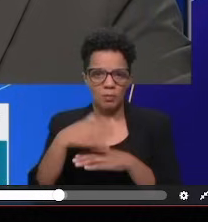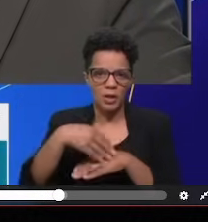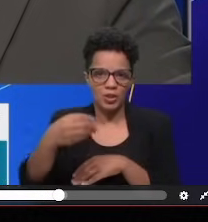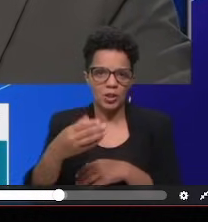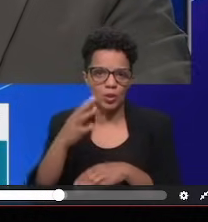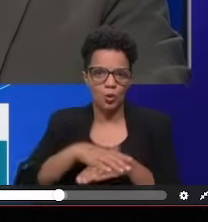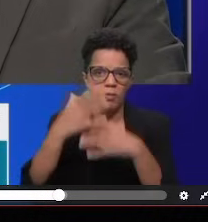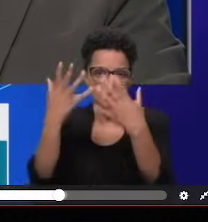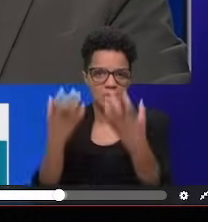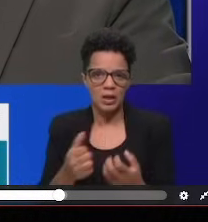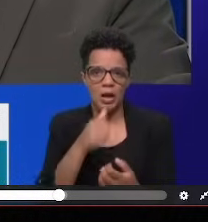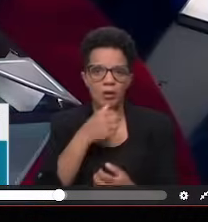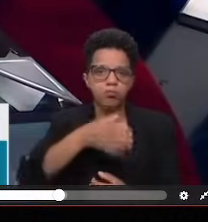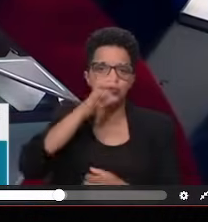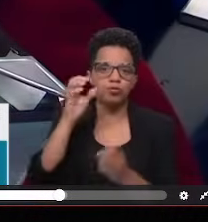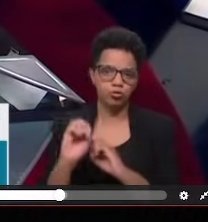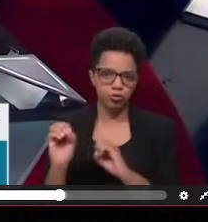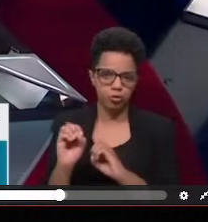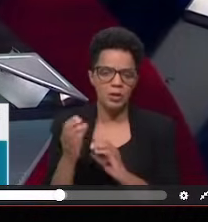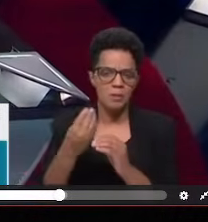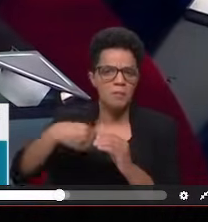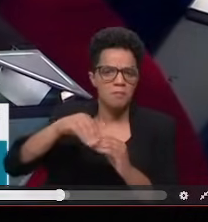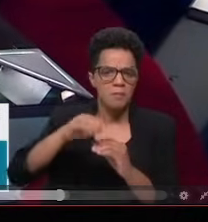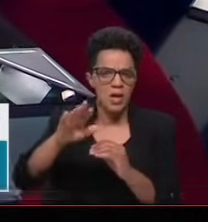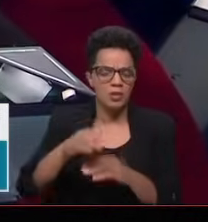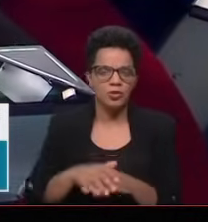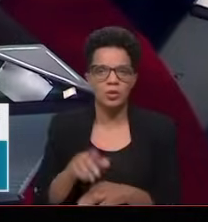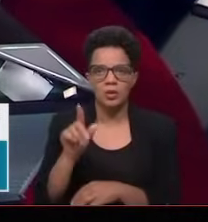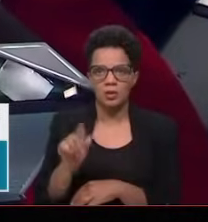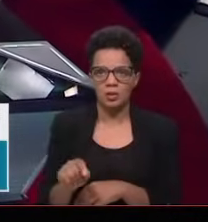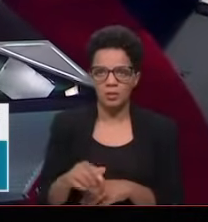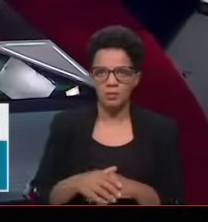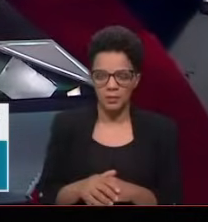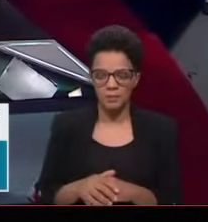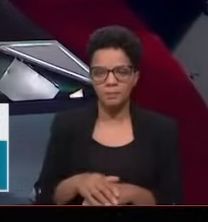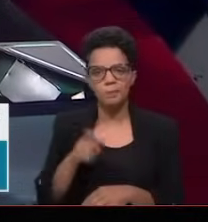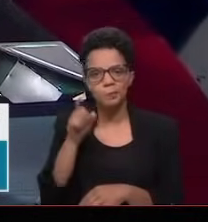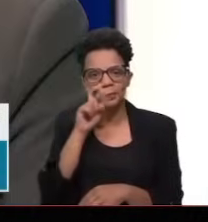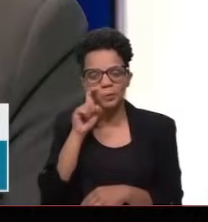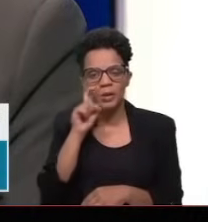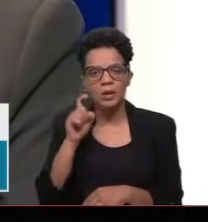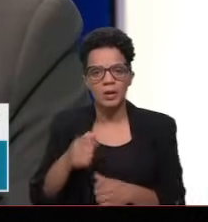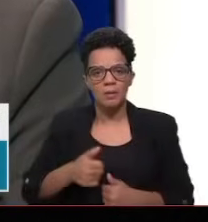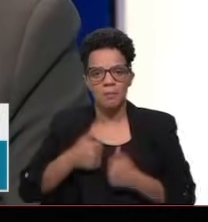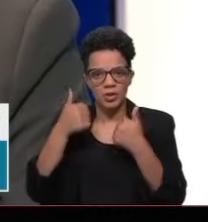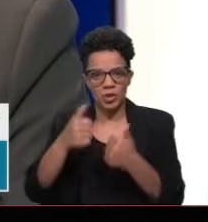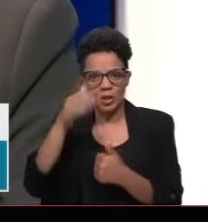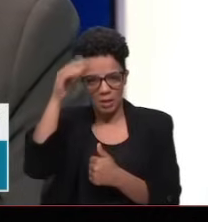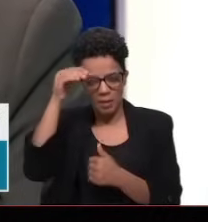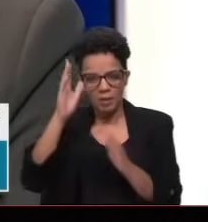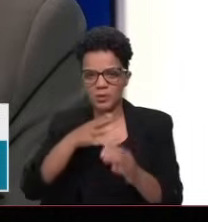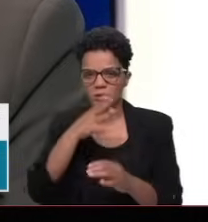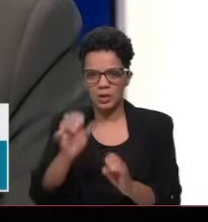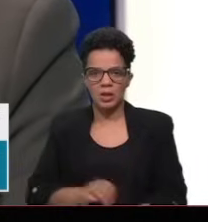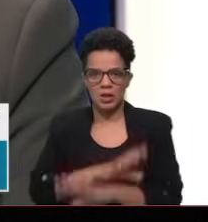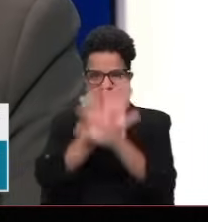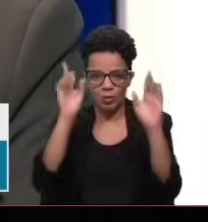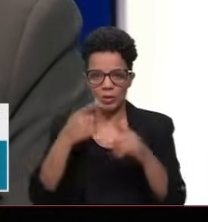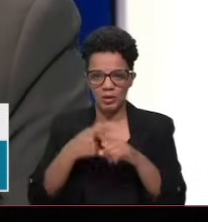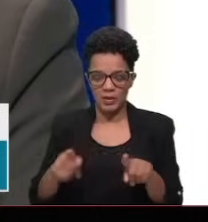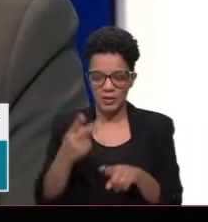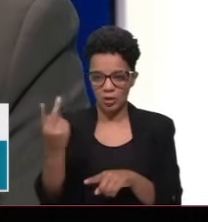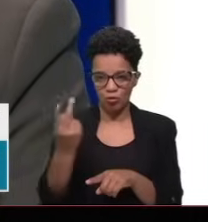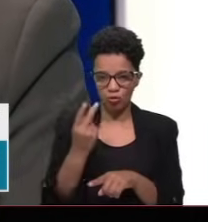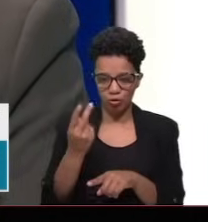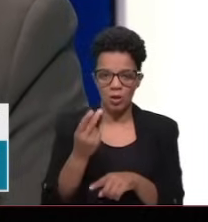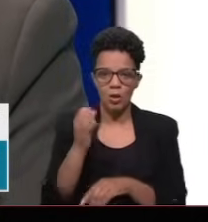e vão passar linha nas diferenças é a questão também da proteção e bem-estar animal isso tem que ficar bem claro que é a diferença entre o pano e o